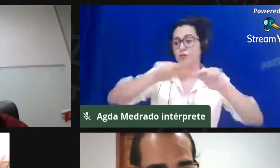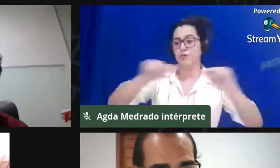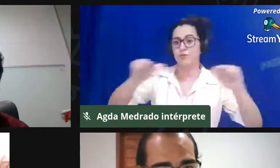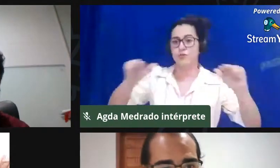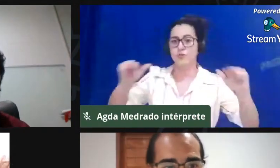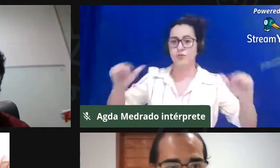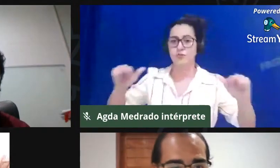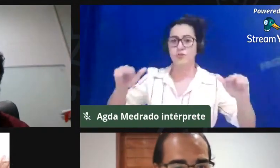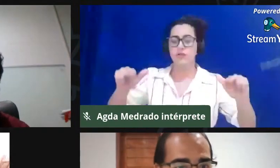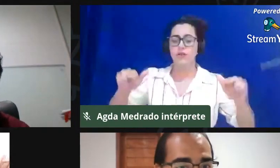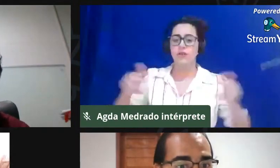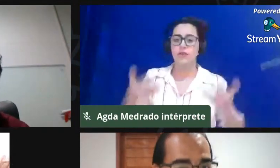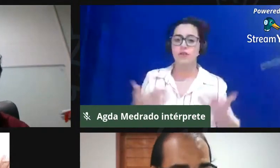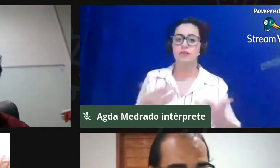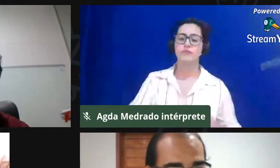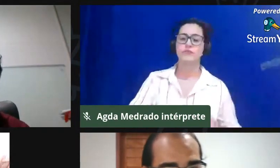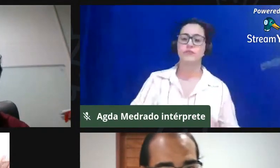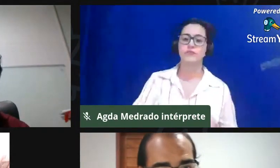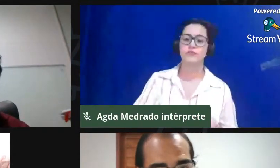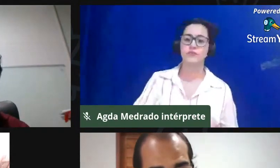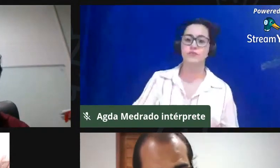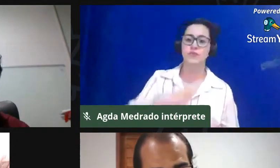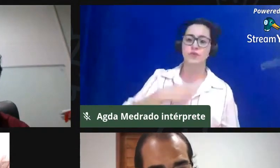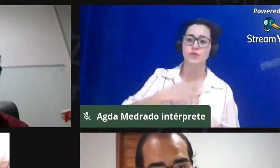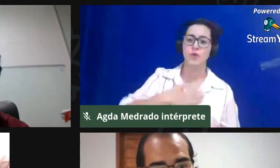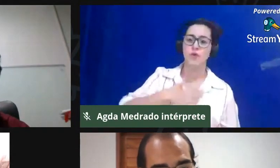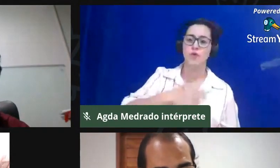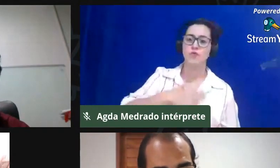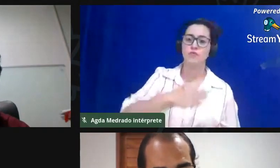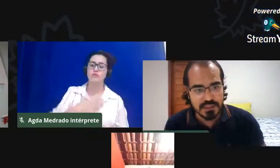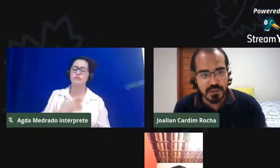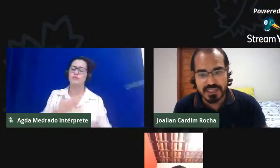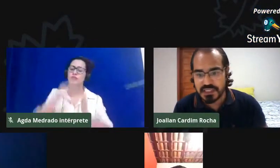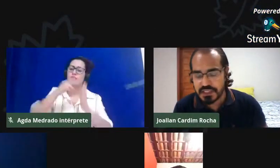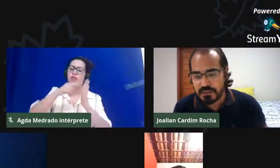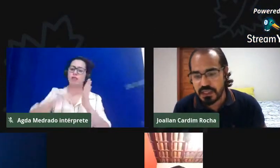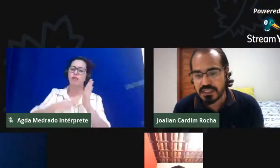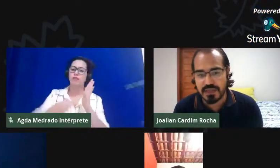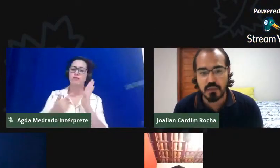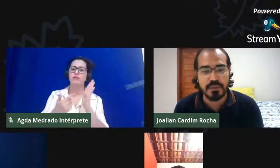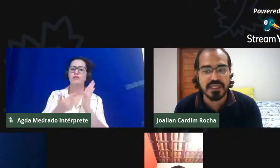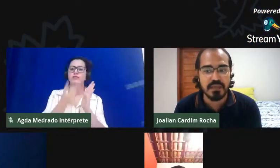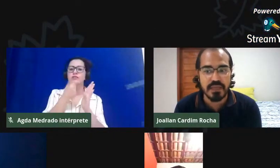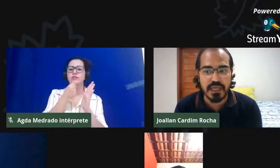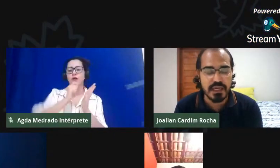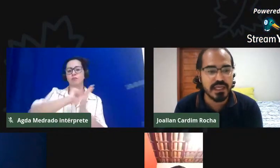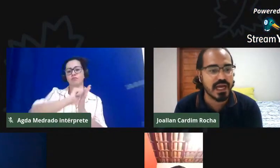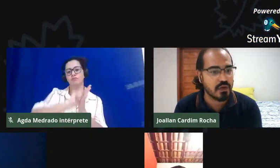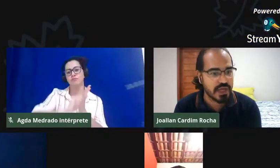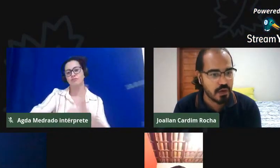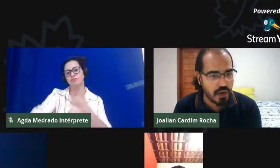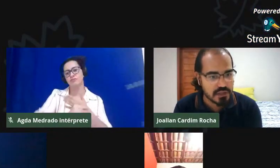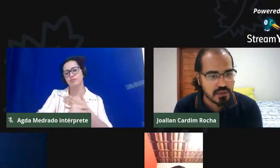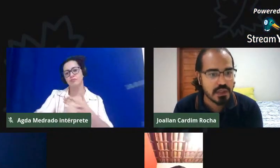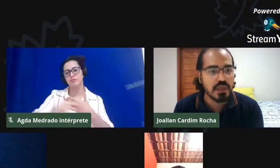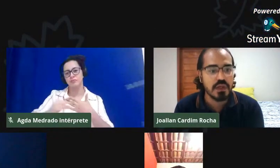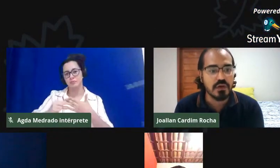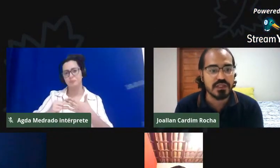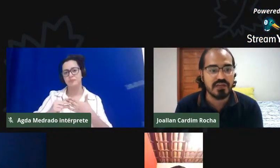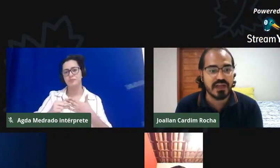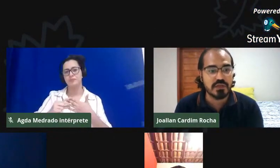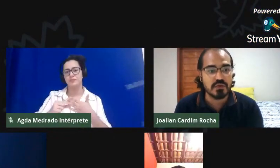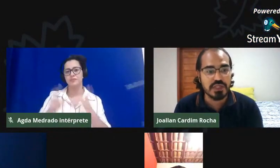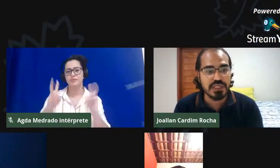biólogo chamado Rob Wallace, que ele tem um livro, inclusive, foi publicado no Brasil recentemente, chamado Pandemia e Agronegócio,